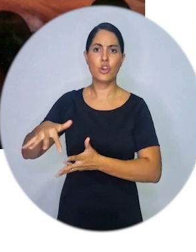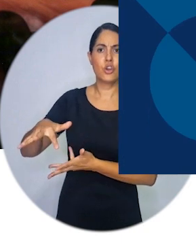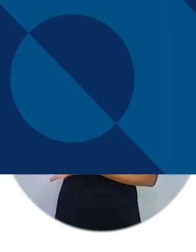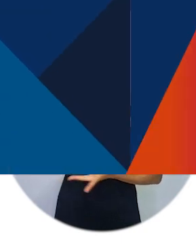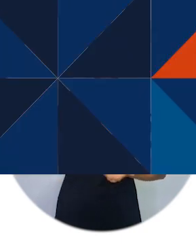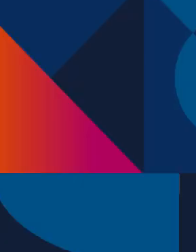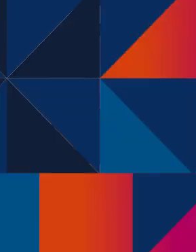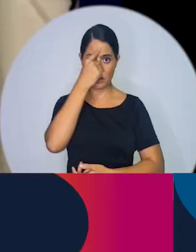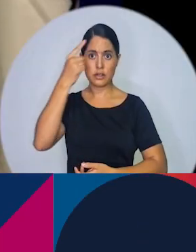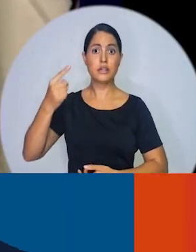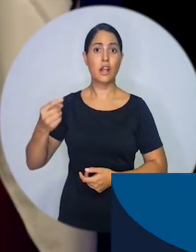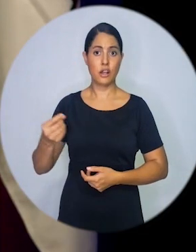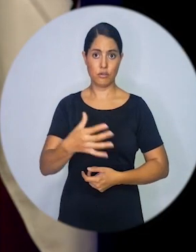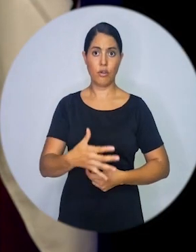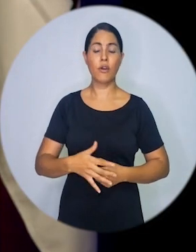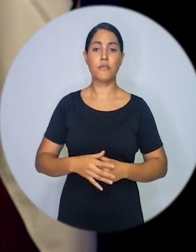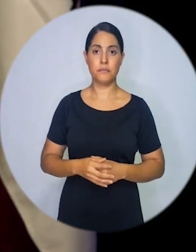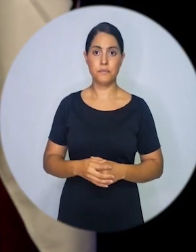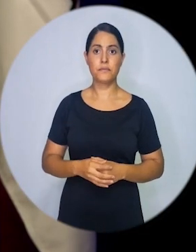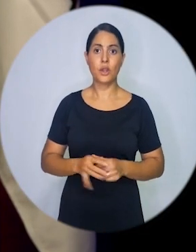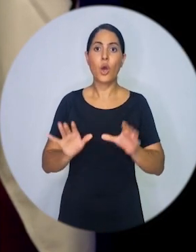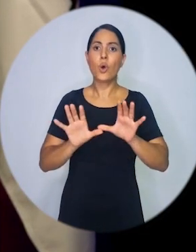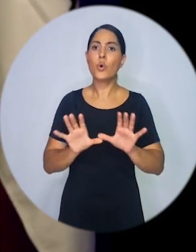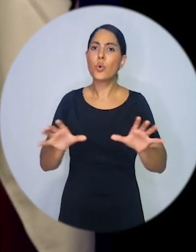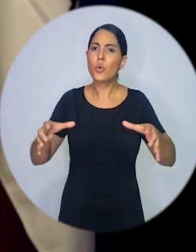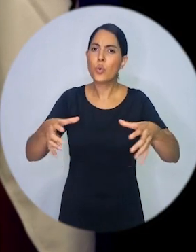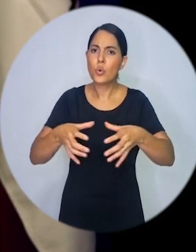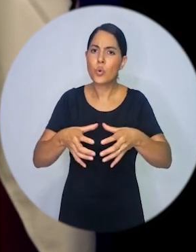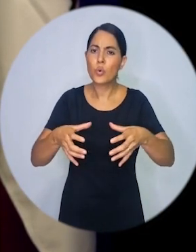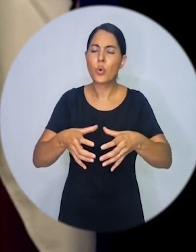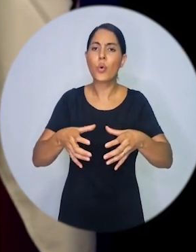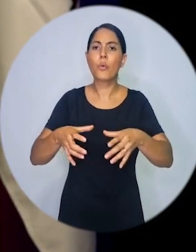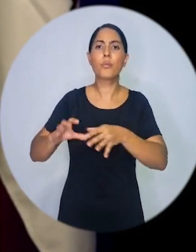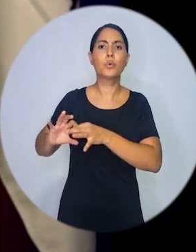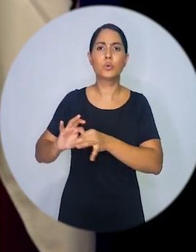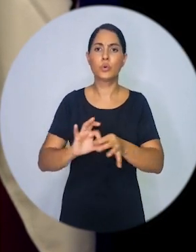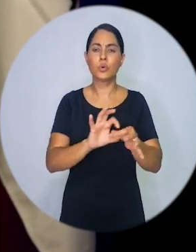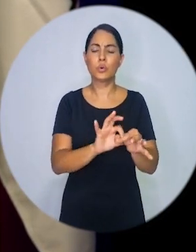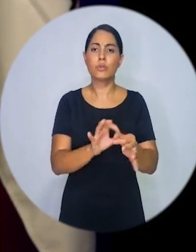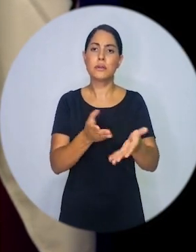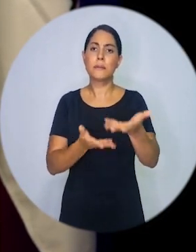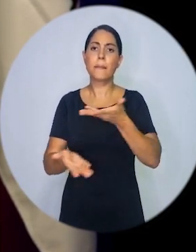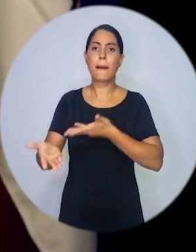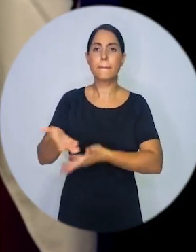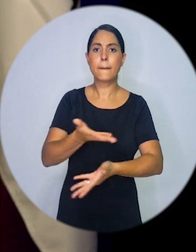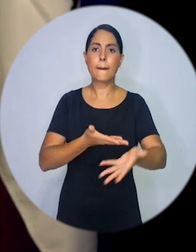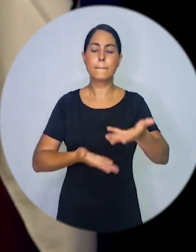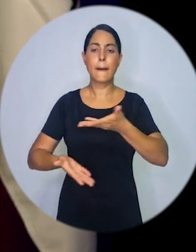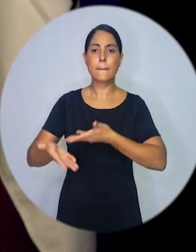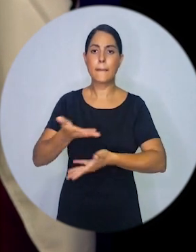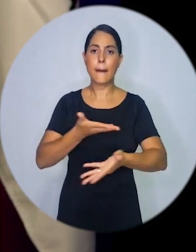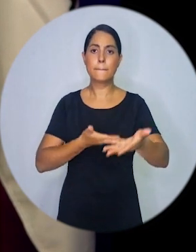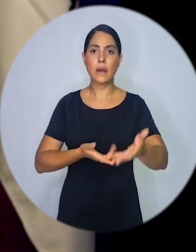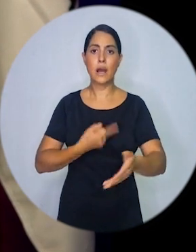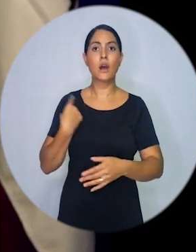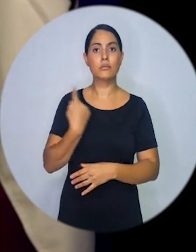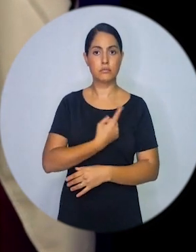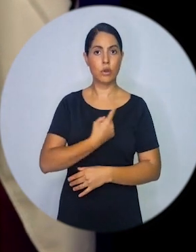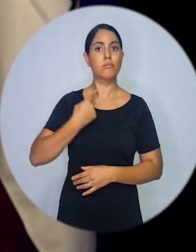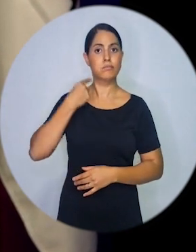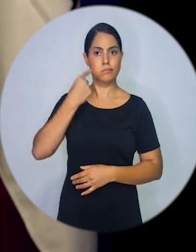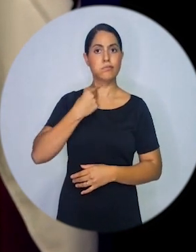global. É em comunidade e por meio de deliberações conjuntas que